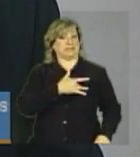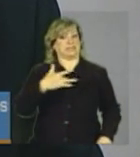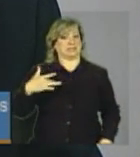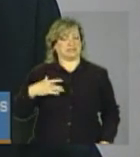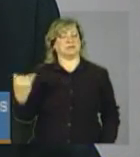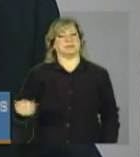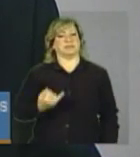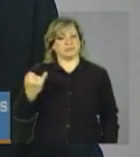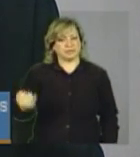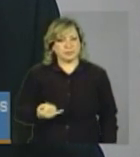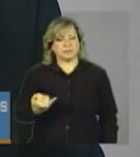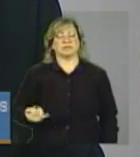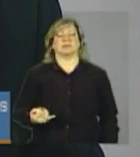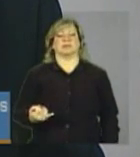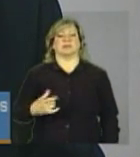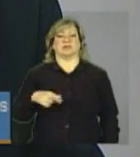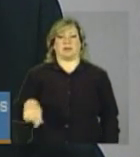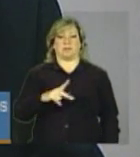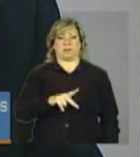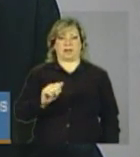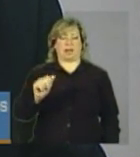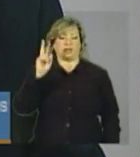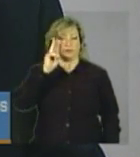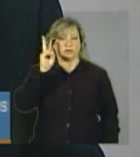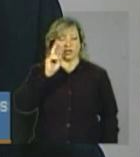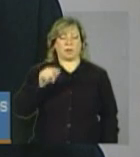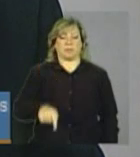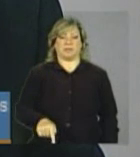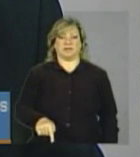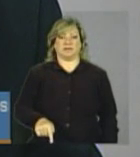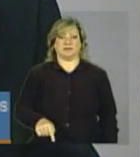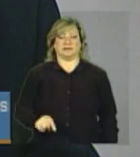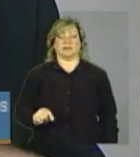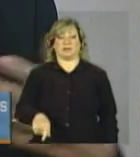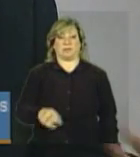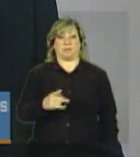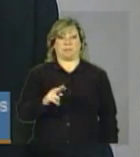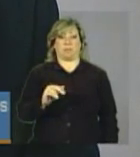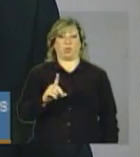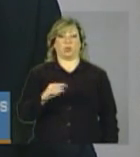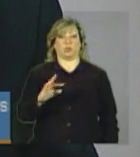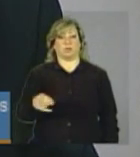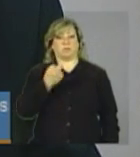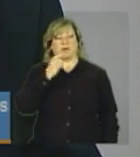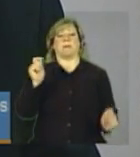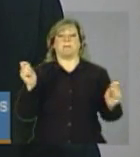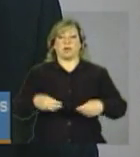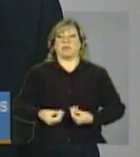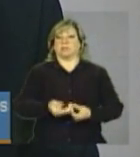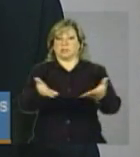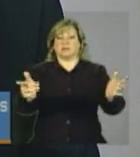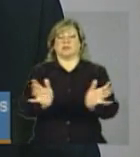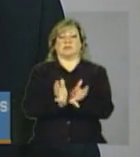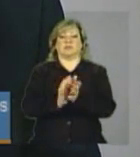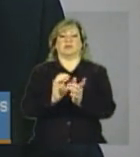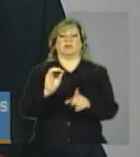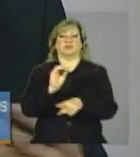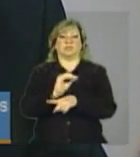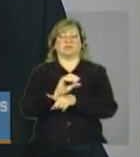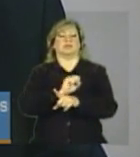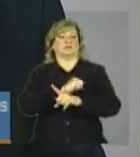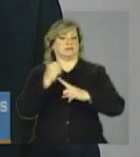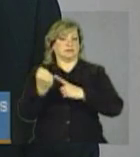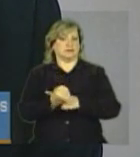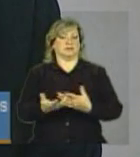aquisição do PA, através do PA, desse tipo de produto também seja destinado à rede socioassistencial.